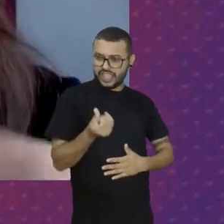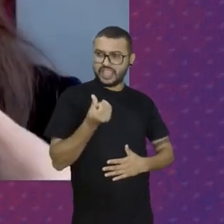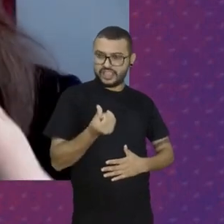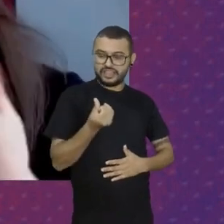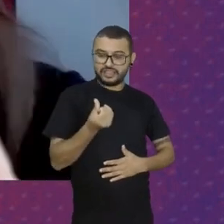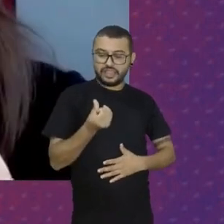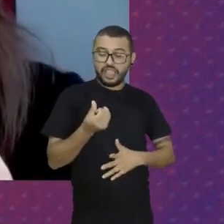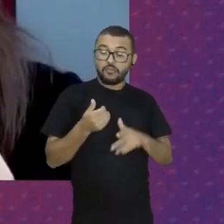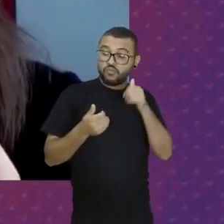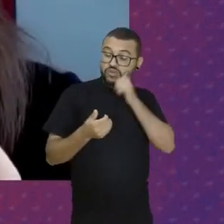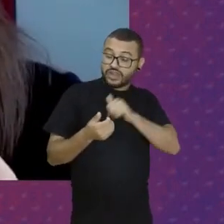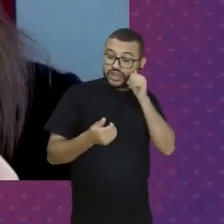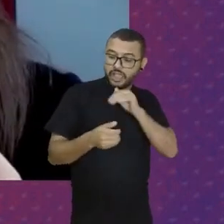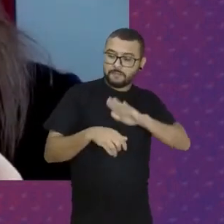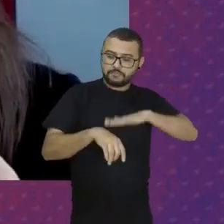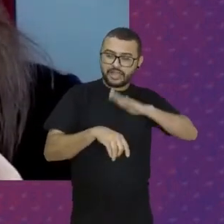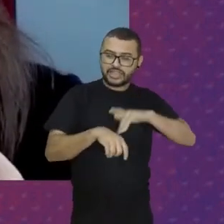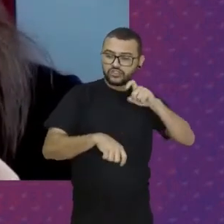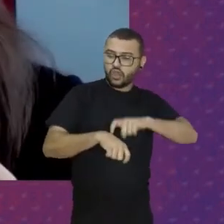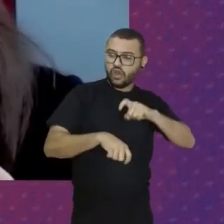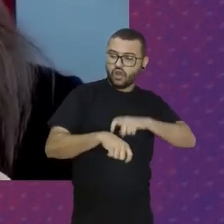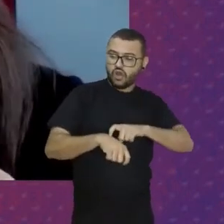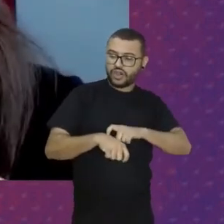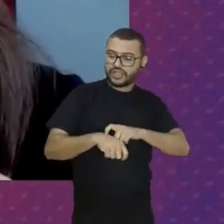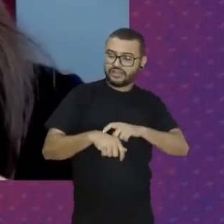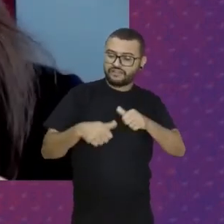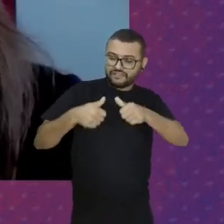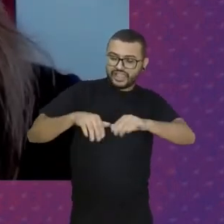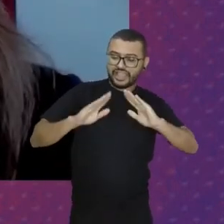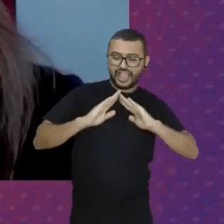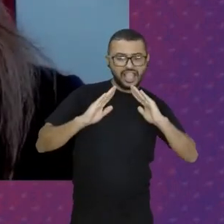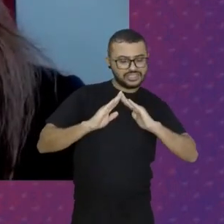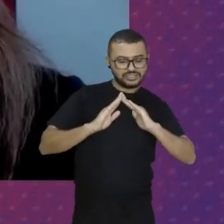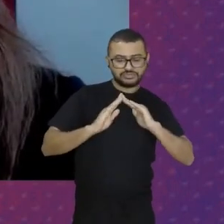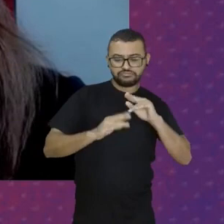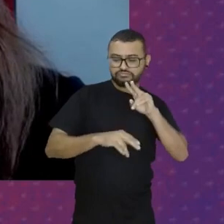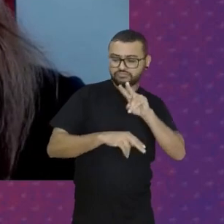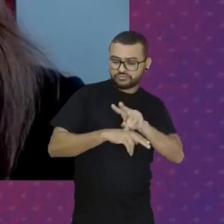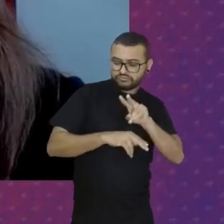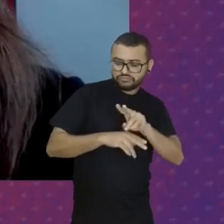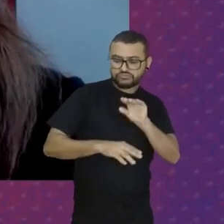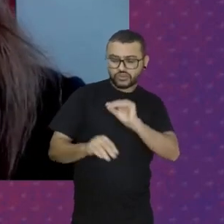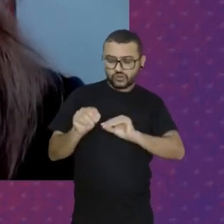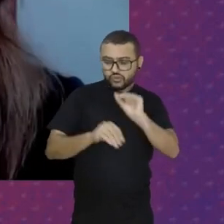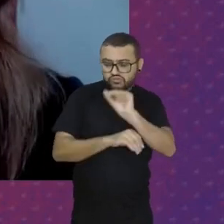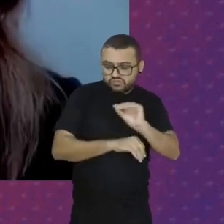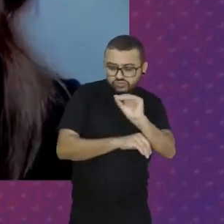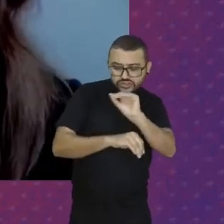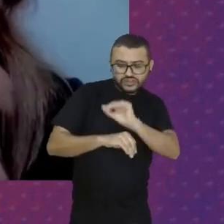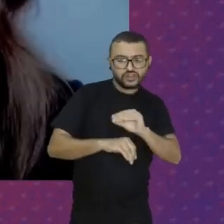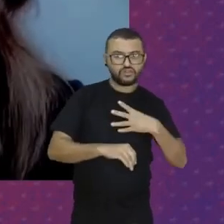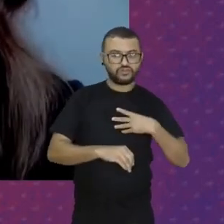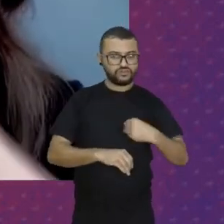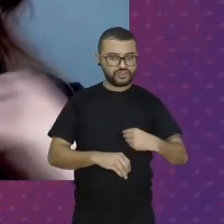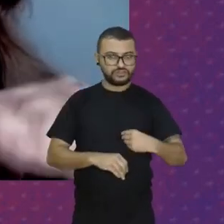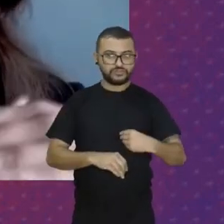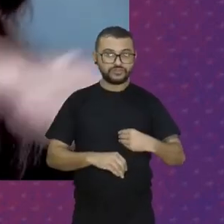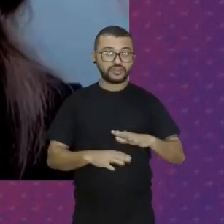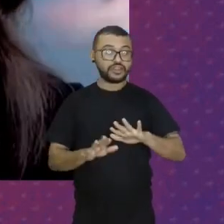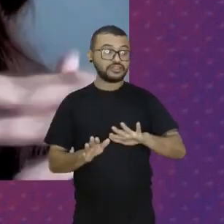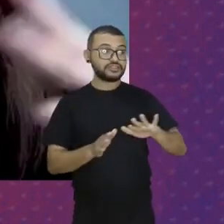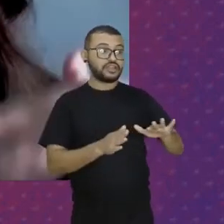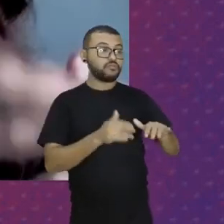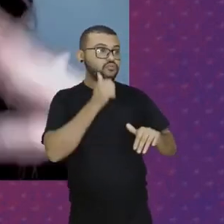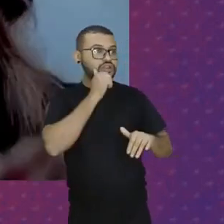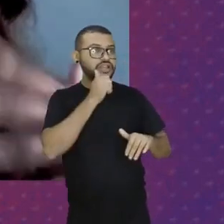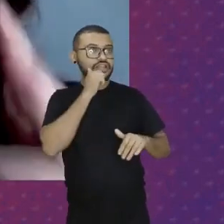mais horas de trabalho não remunerado, né, de trabalho doméstico de cuidados, do que as que não têm filho nessa idade.